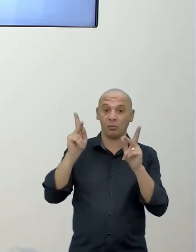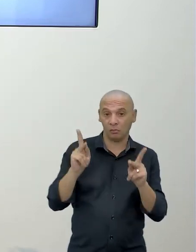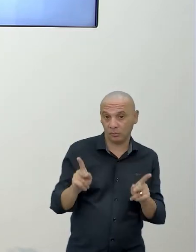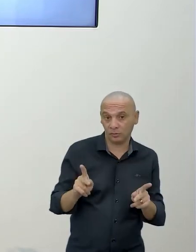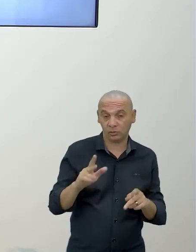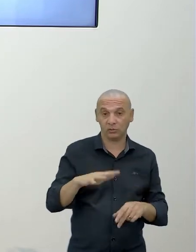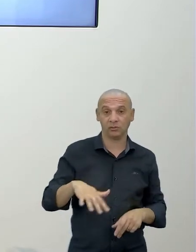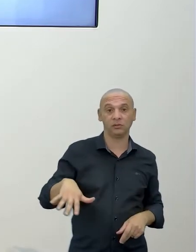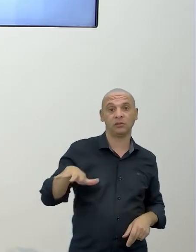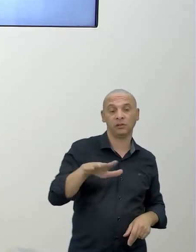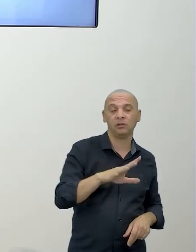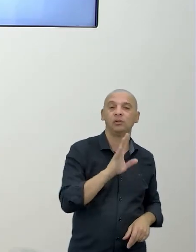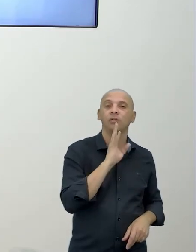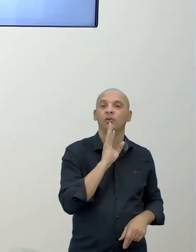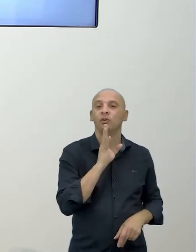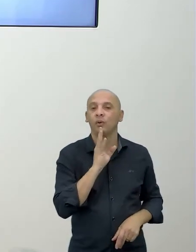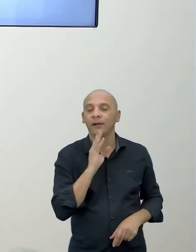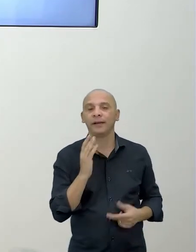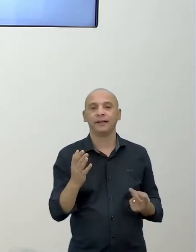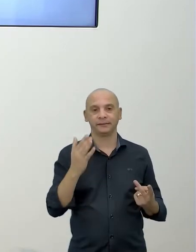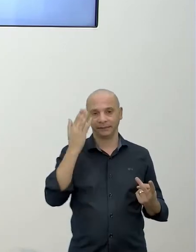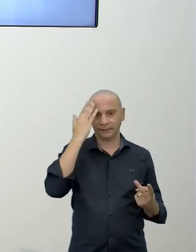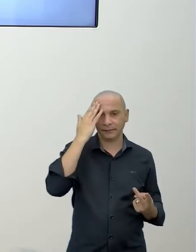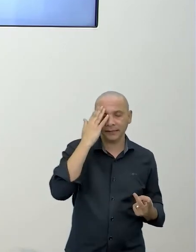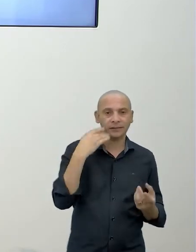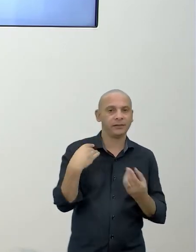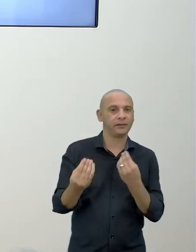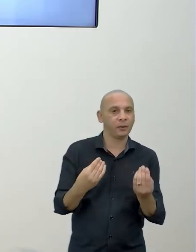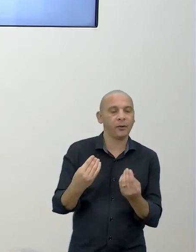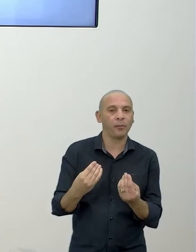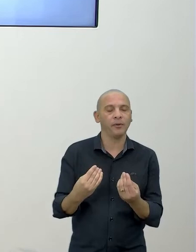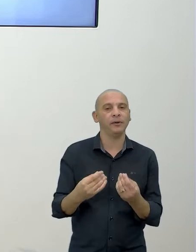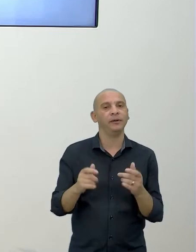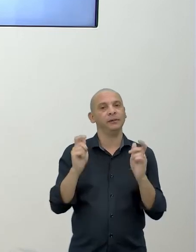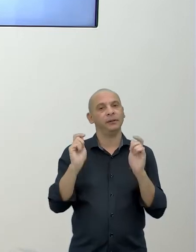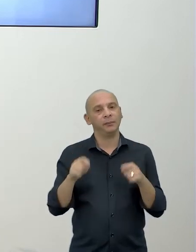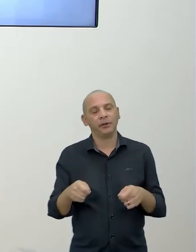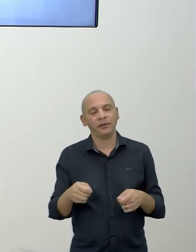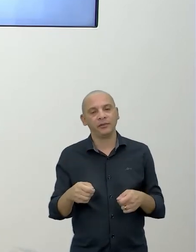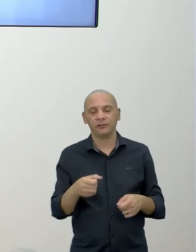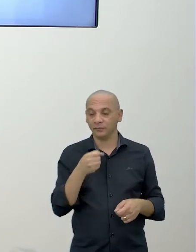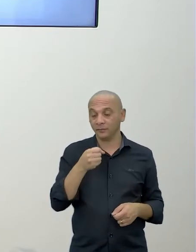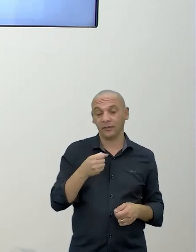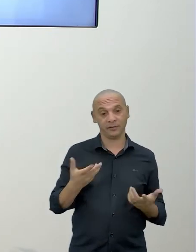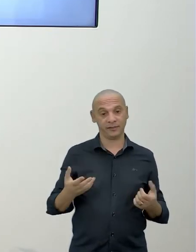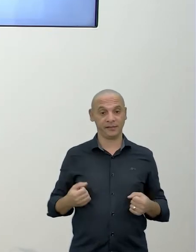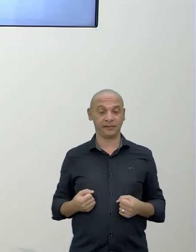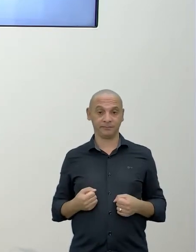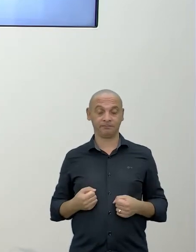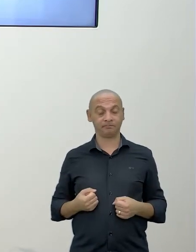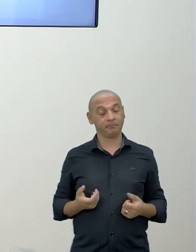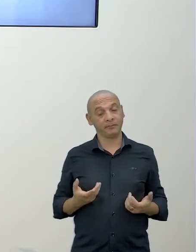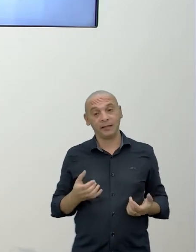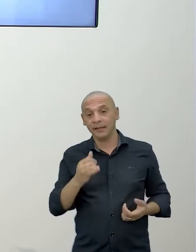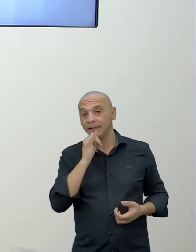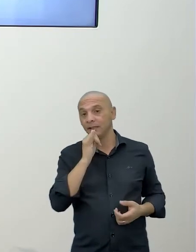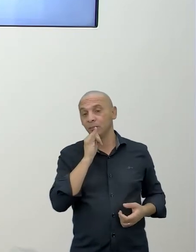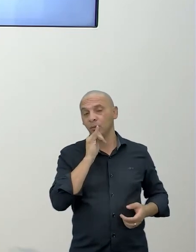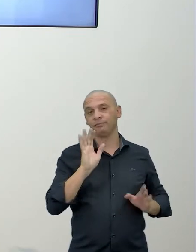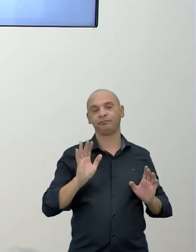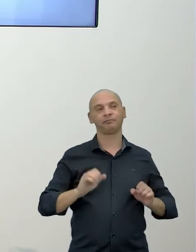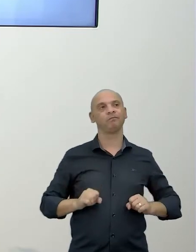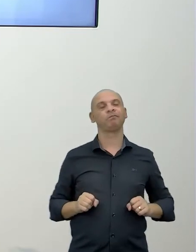entrevista. Se uma das coisas que você quer é entender como as pessoas do seu bairro, as pessoas ao seu redor conhecem, entendem sobre